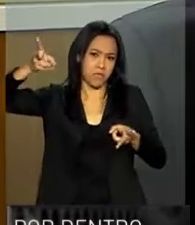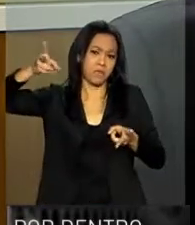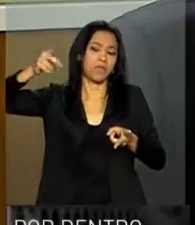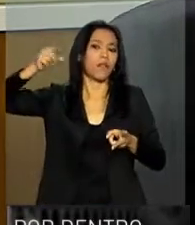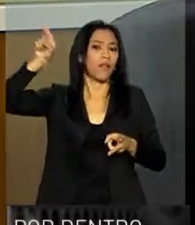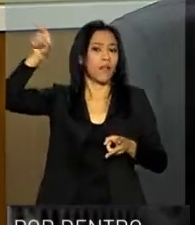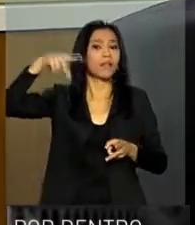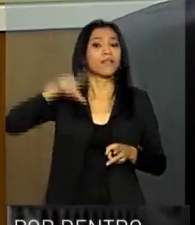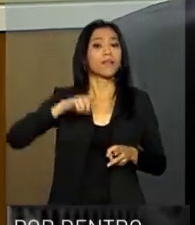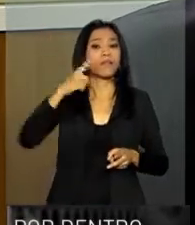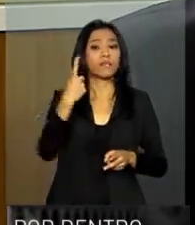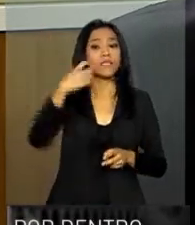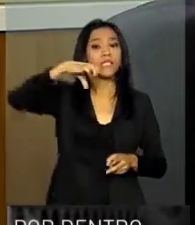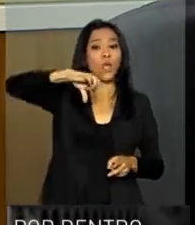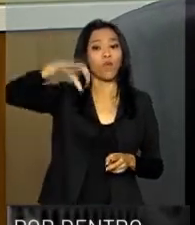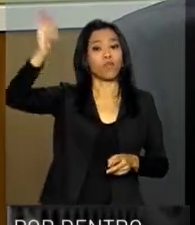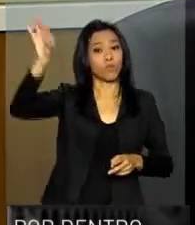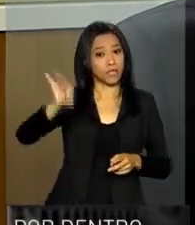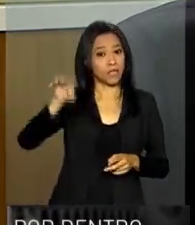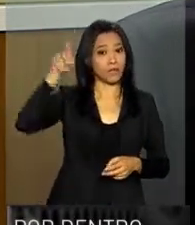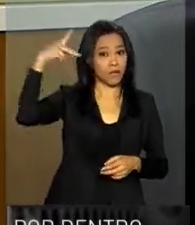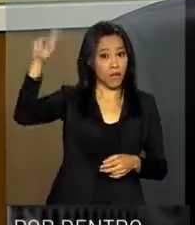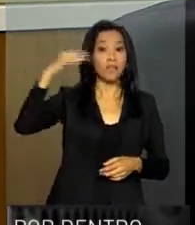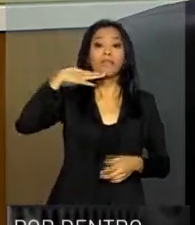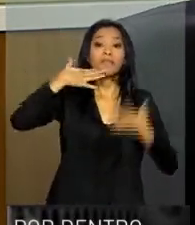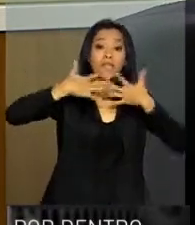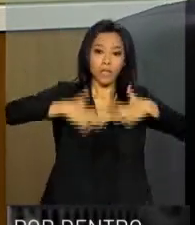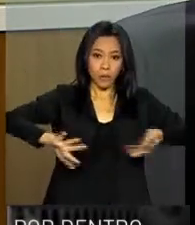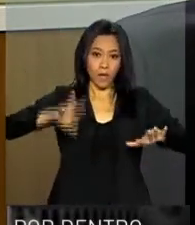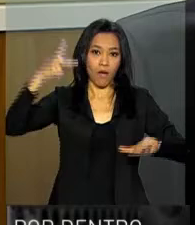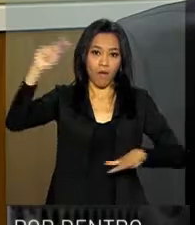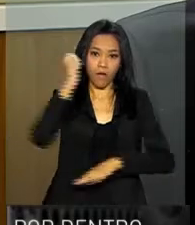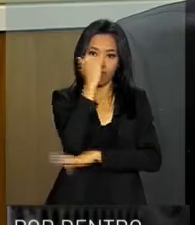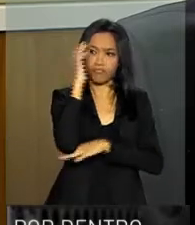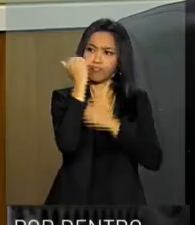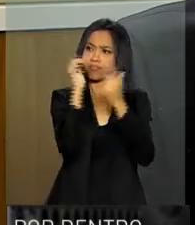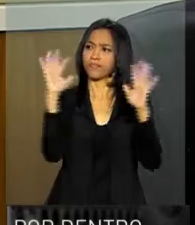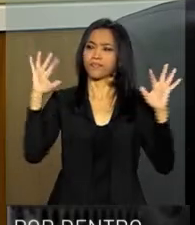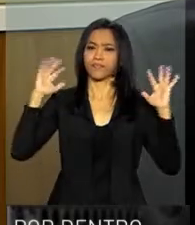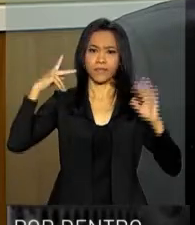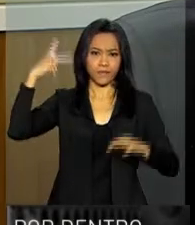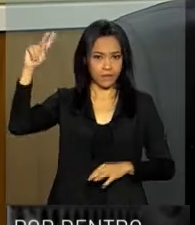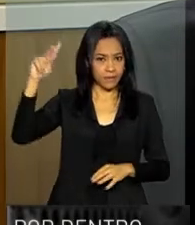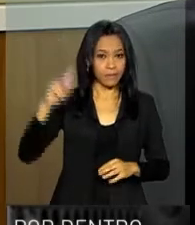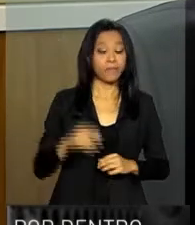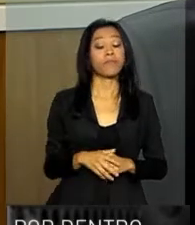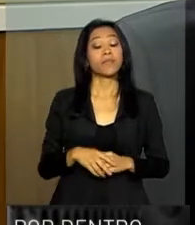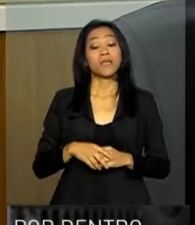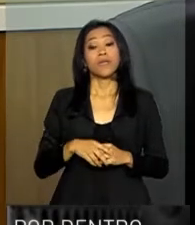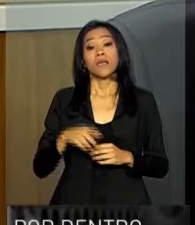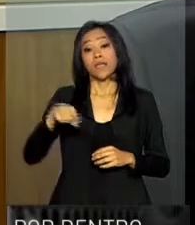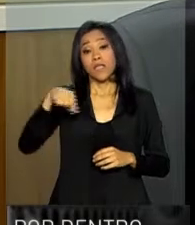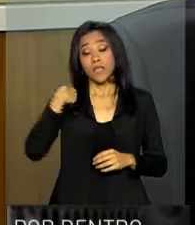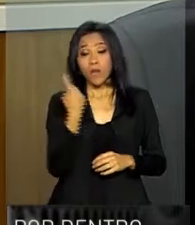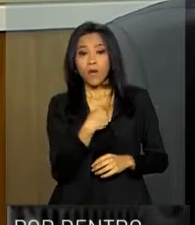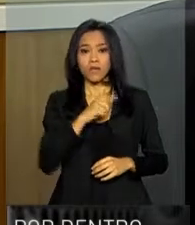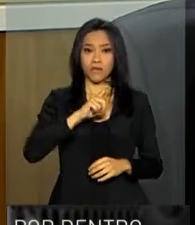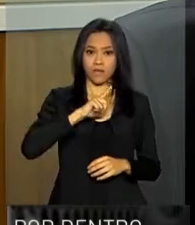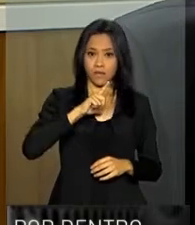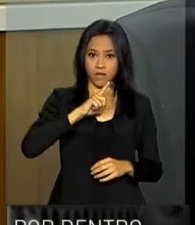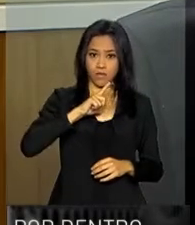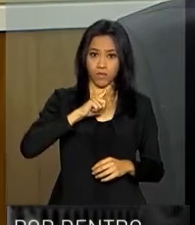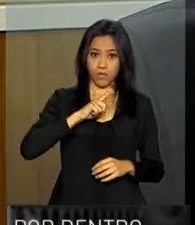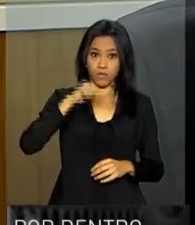por cento do seu território coberto reservas naturais veja é elisângela aqui nós temos um território